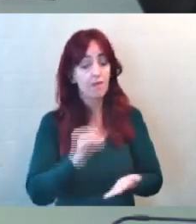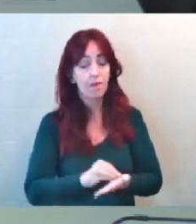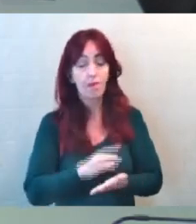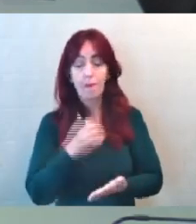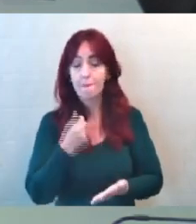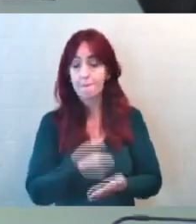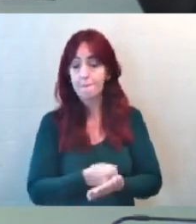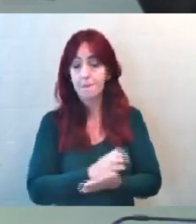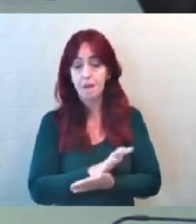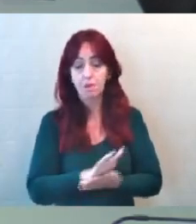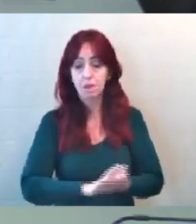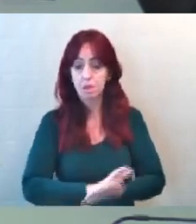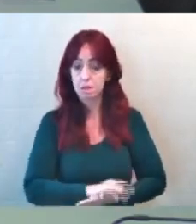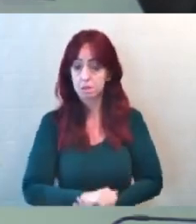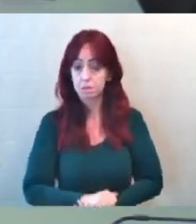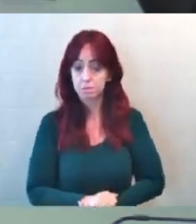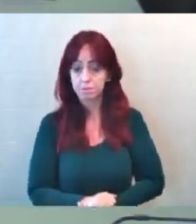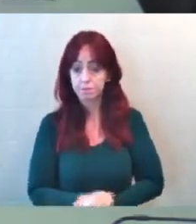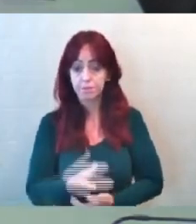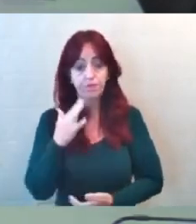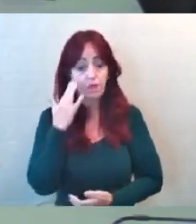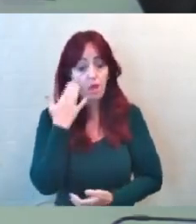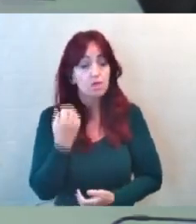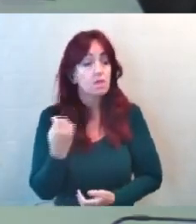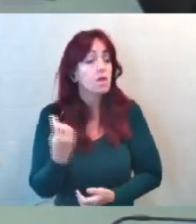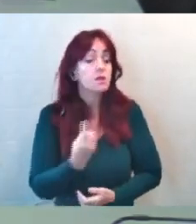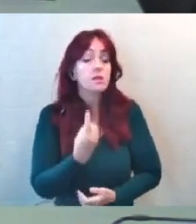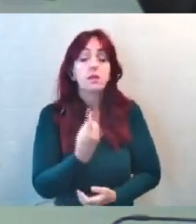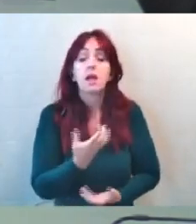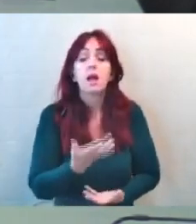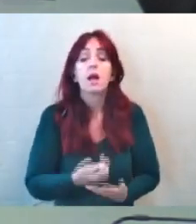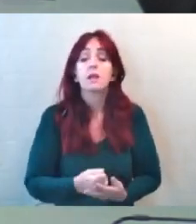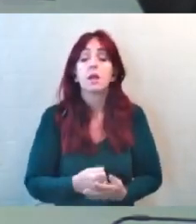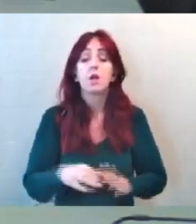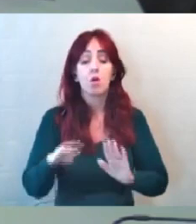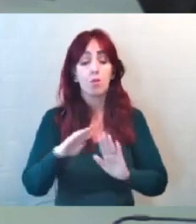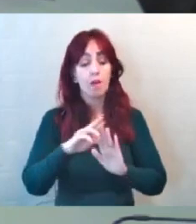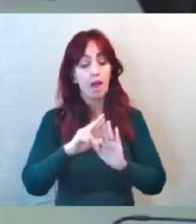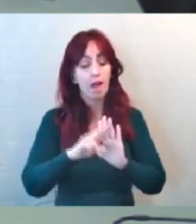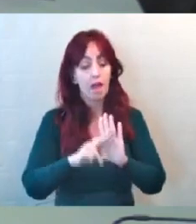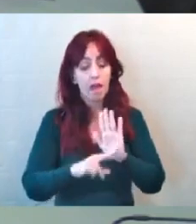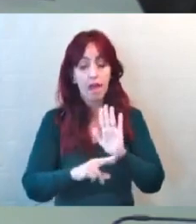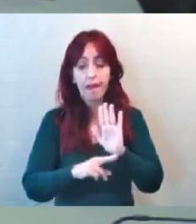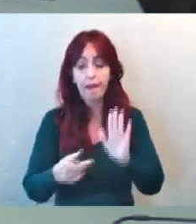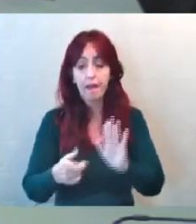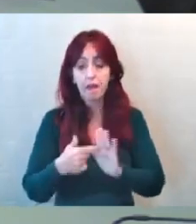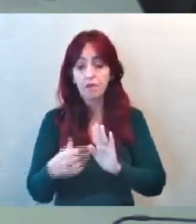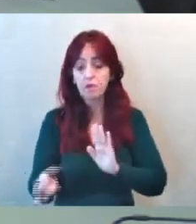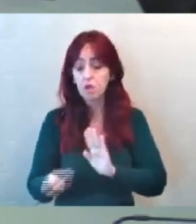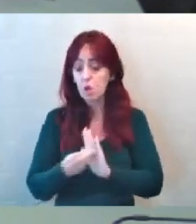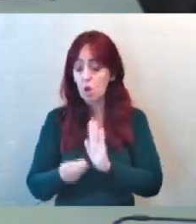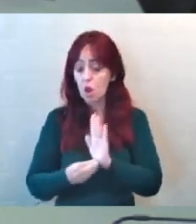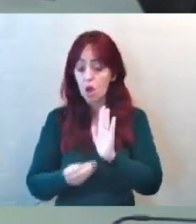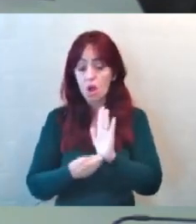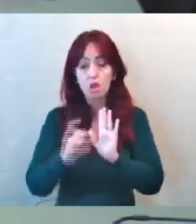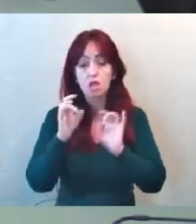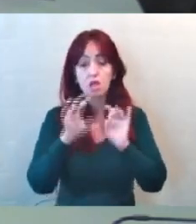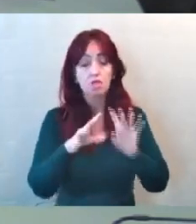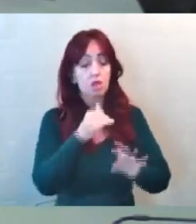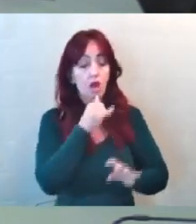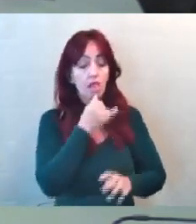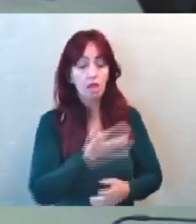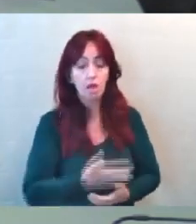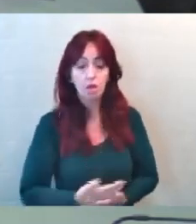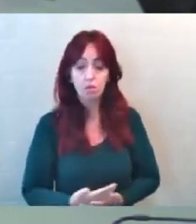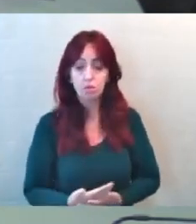uma dessas medidas que o senhor acaba de colocar é só para inglês ver, nada chega nas vias de fato. Porque na hora que tinha